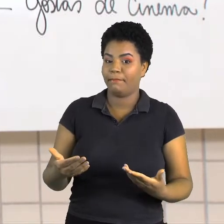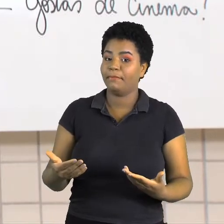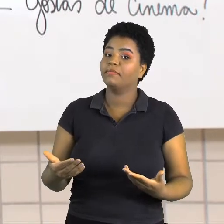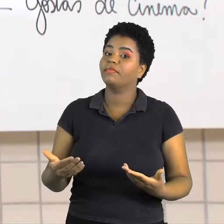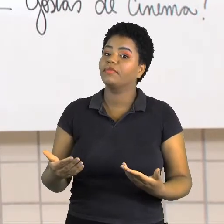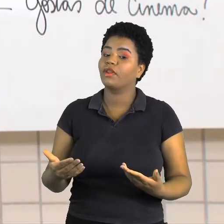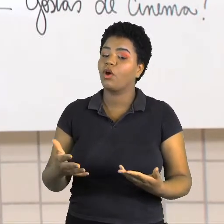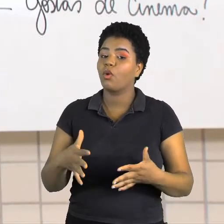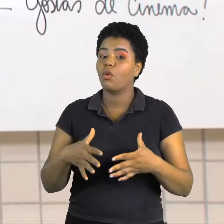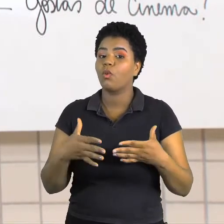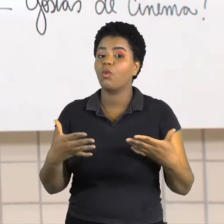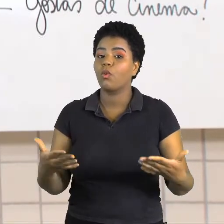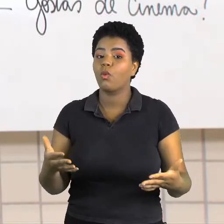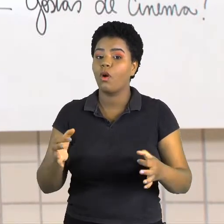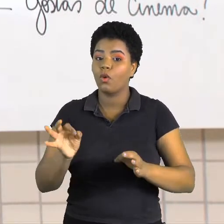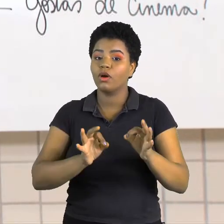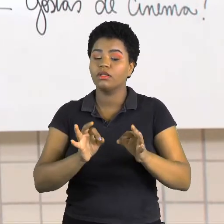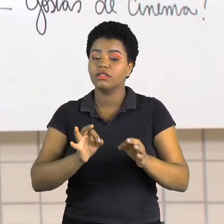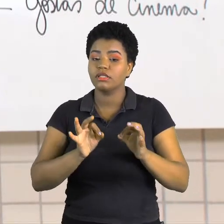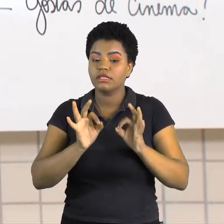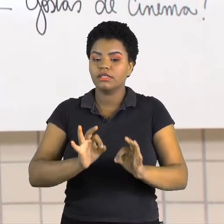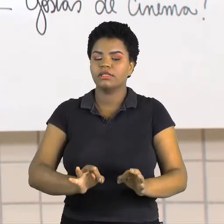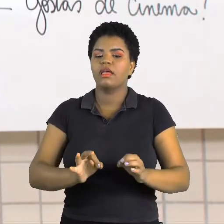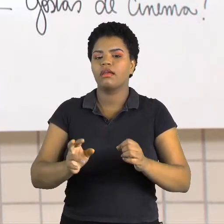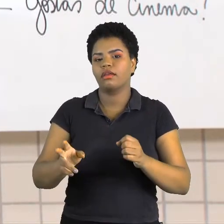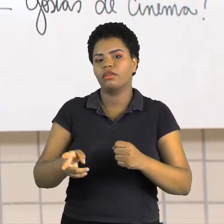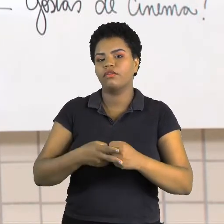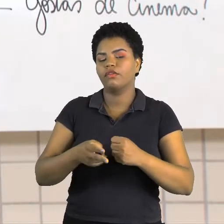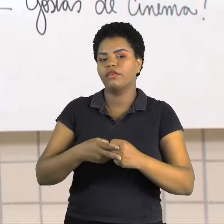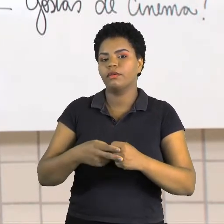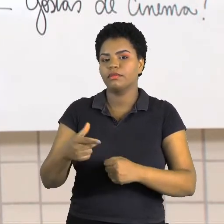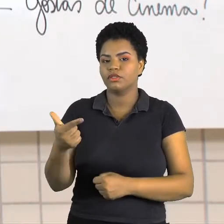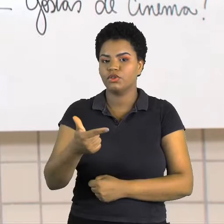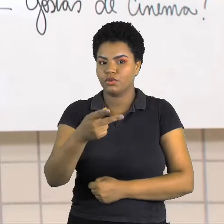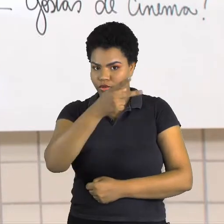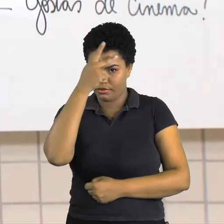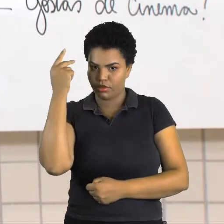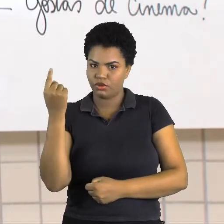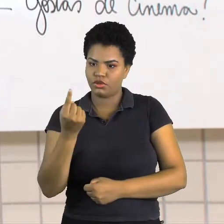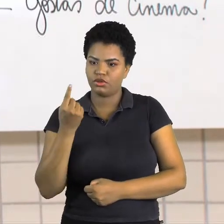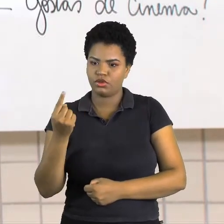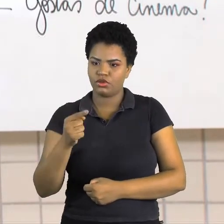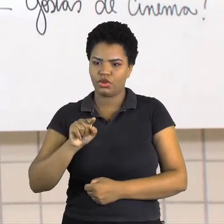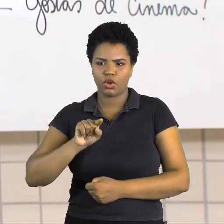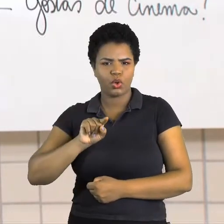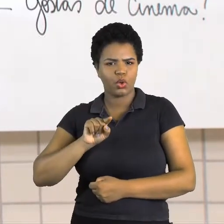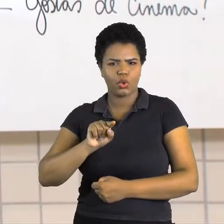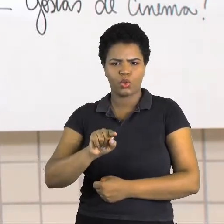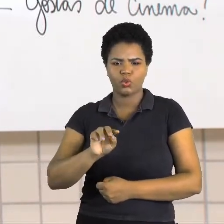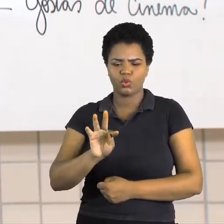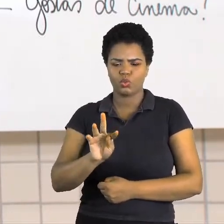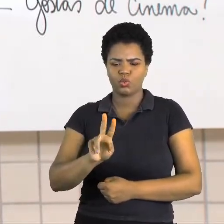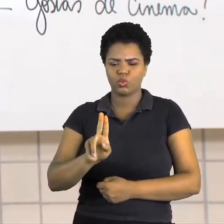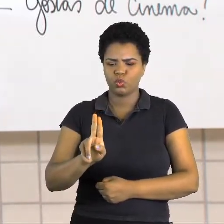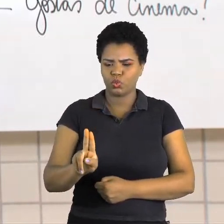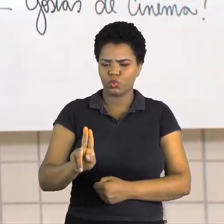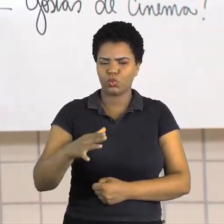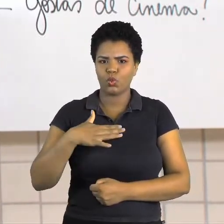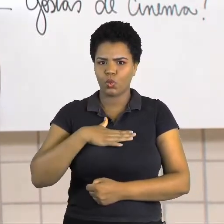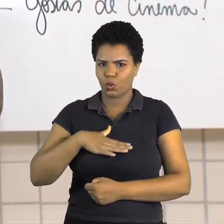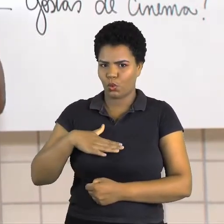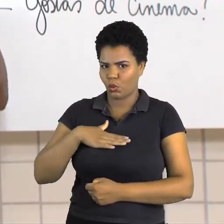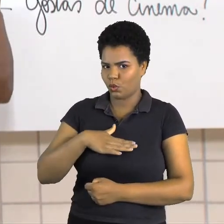conjugação correta do verbo na segunda pessoa do singular. Tu gostas de cinema? Tu.